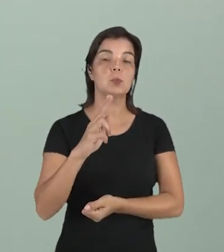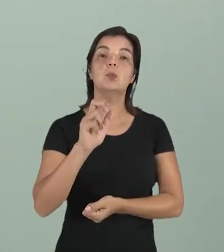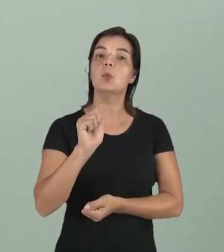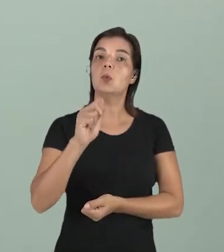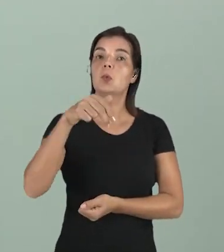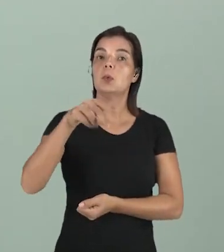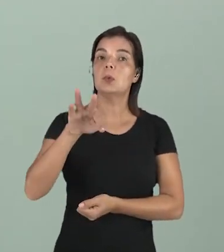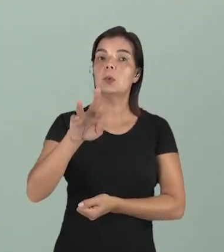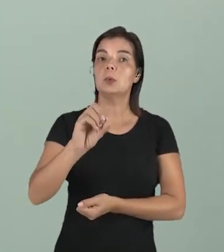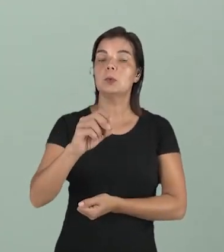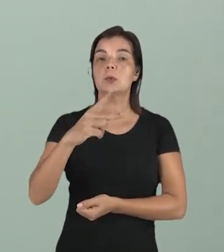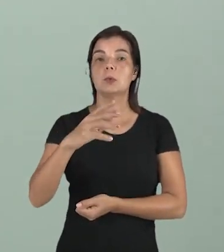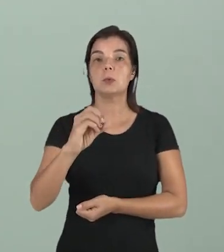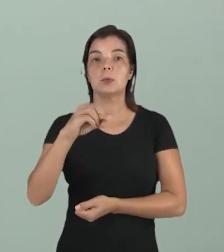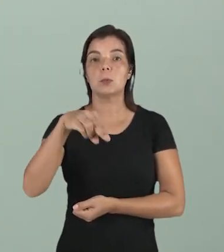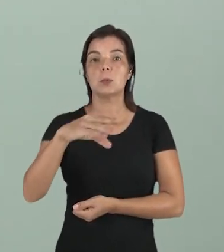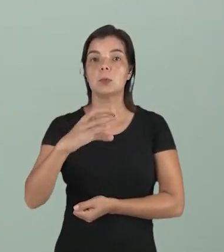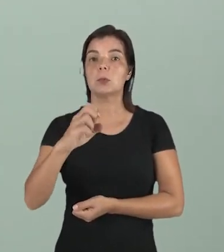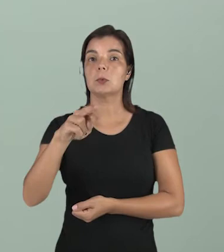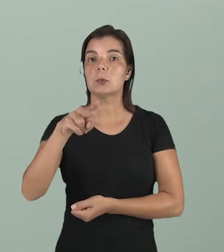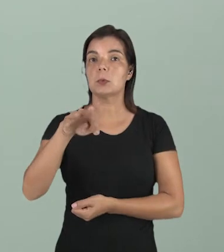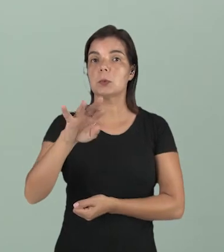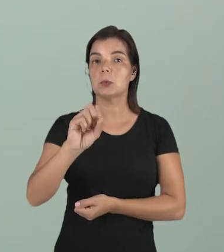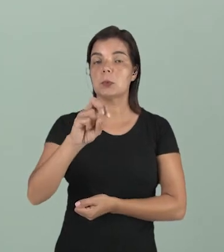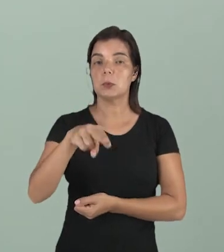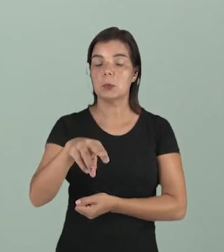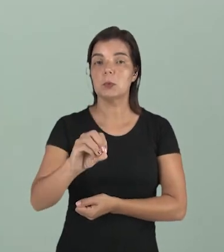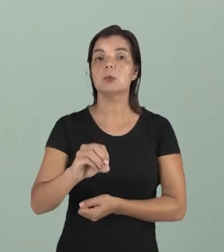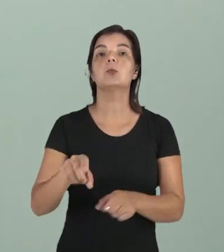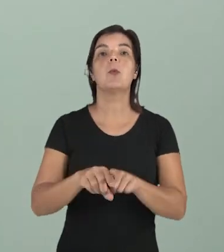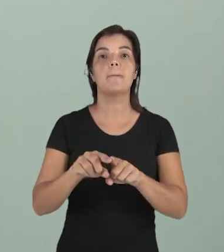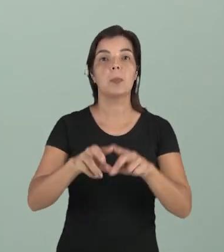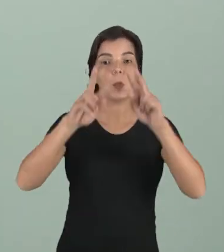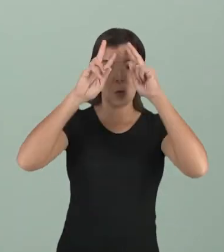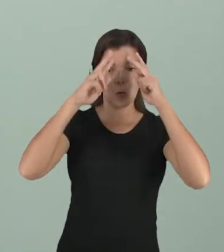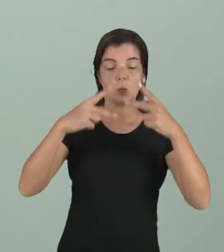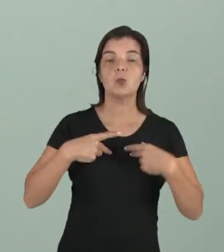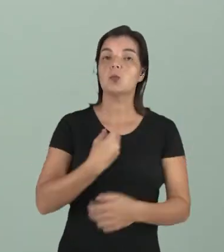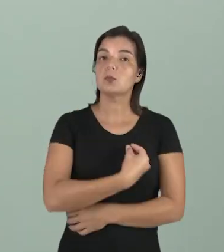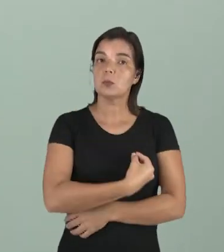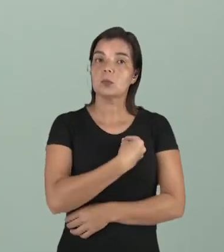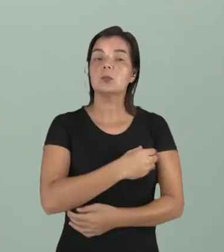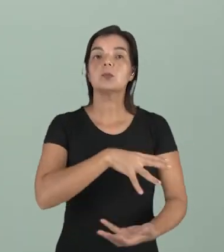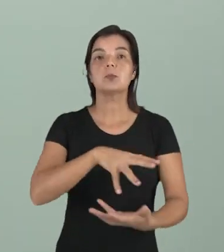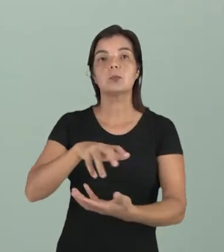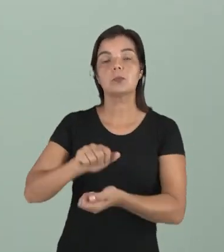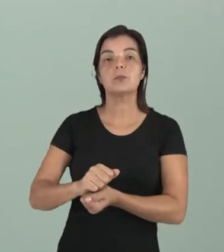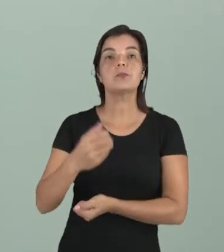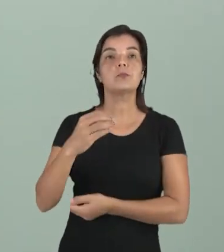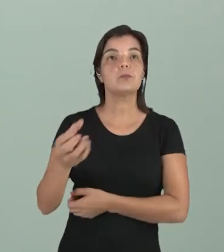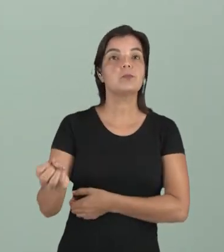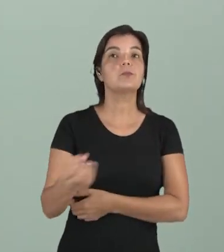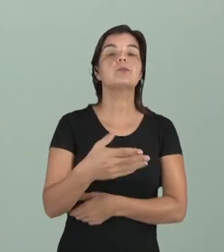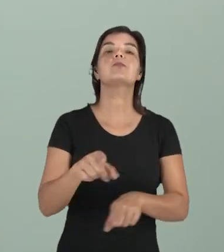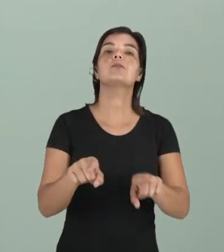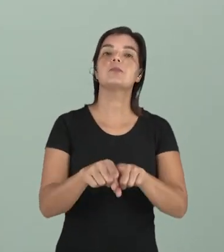que é o fundamento da ciência moderna, não mais um Deus no céu, o ser humano aqui na Terra. Então, a ciência moderna ela